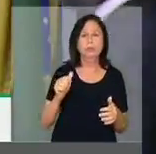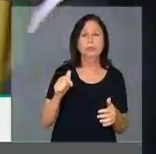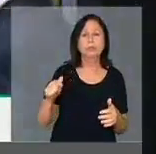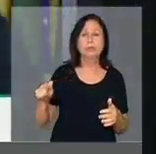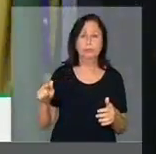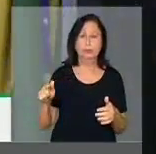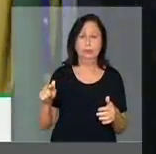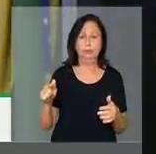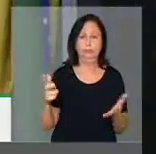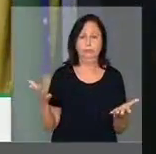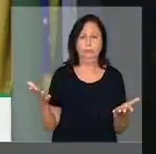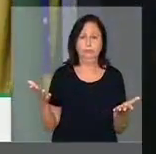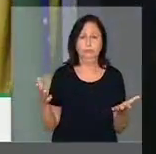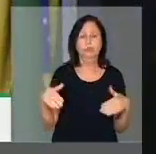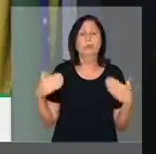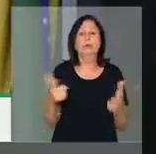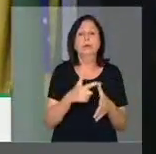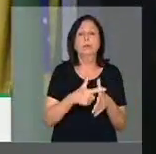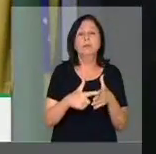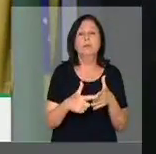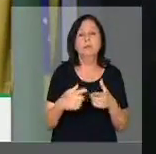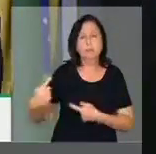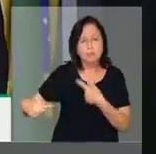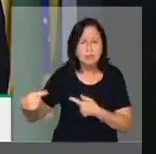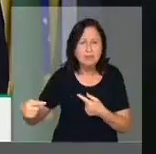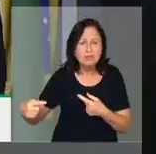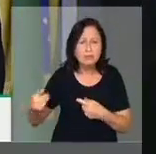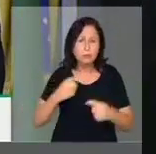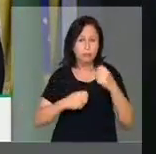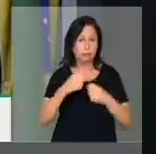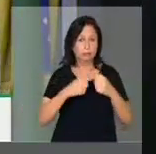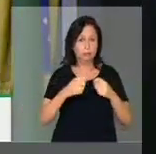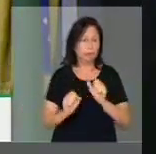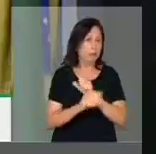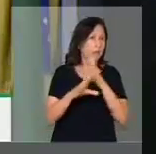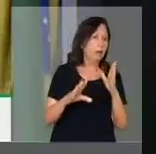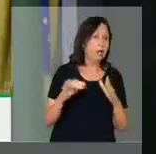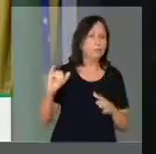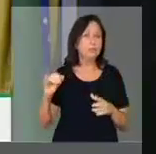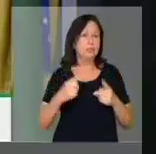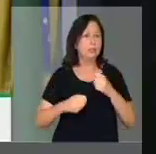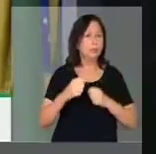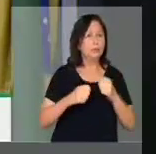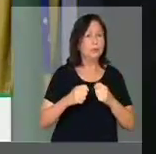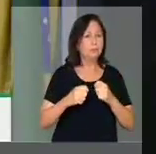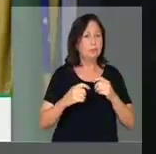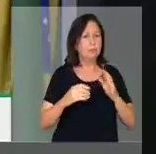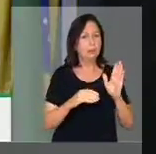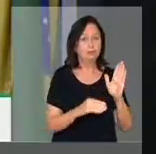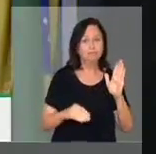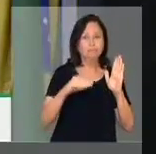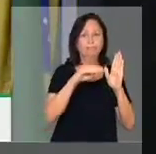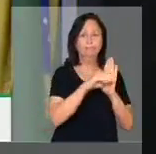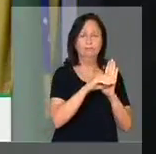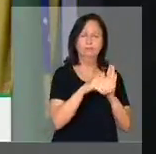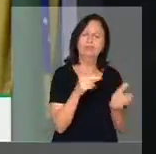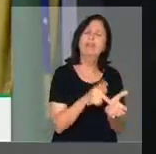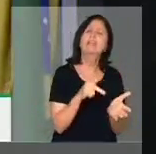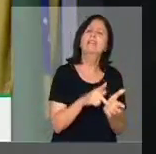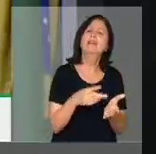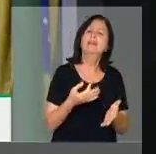problema do país? É o político ou econômico? É claro que se a economia estivesse crescendo, vamos falar a